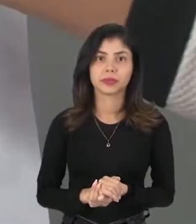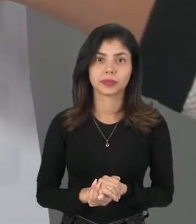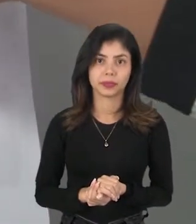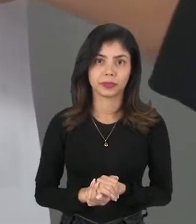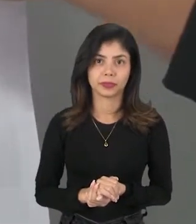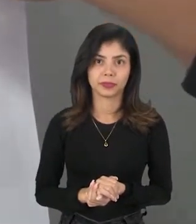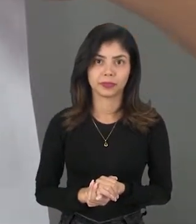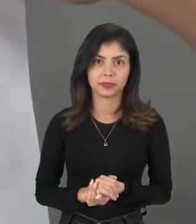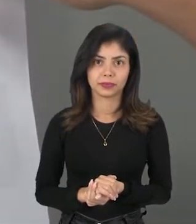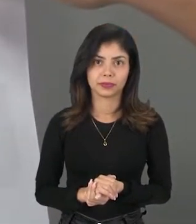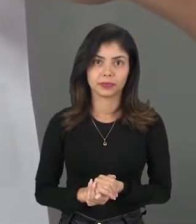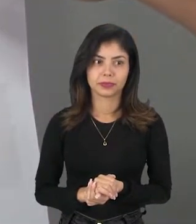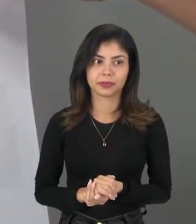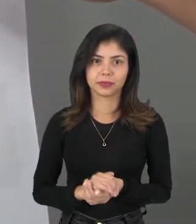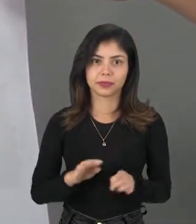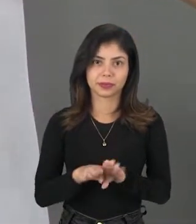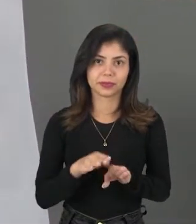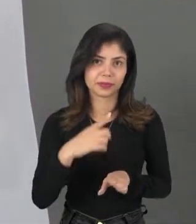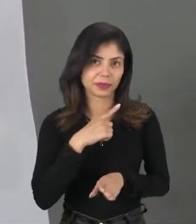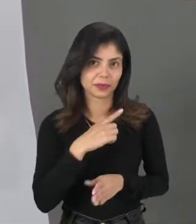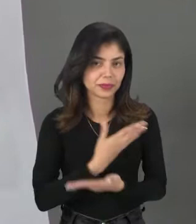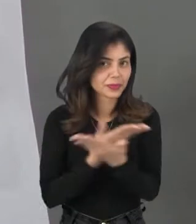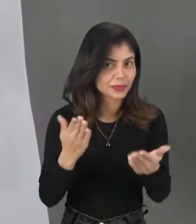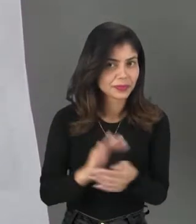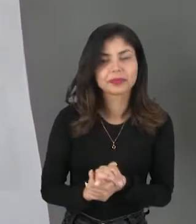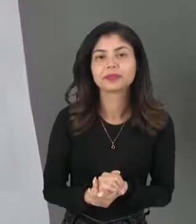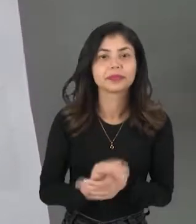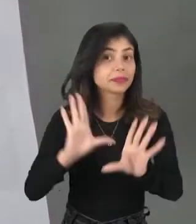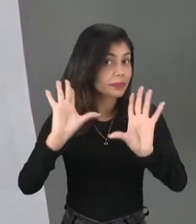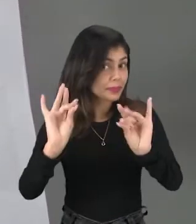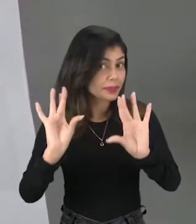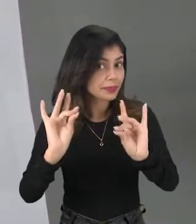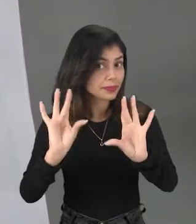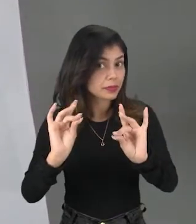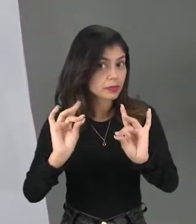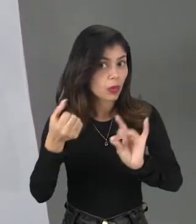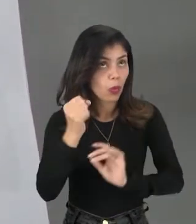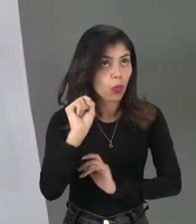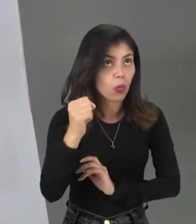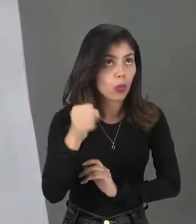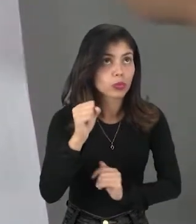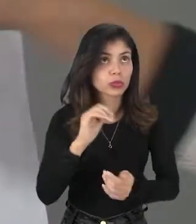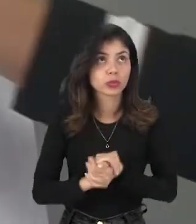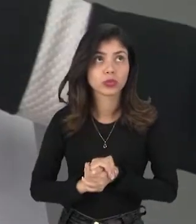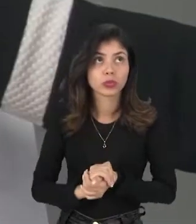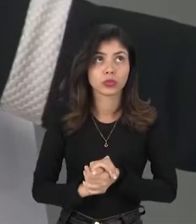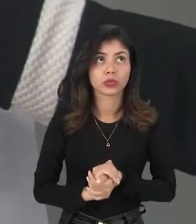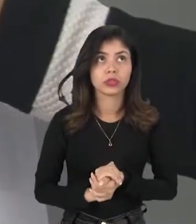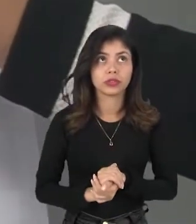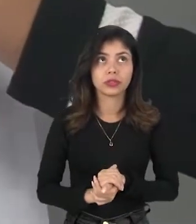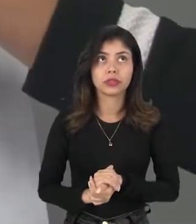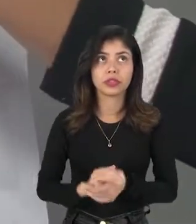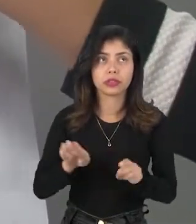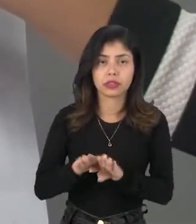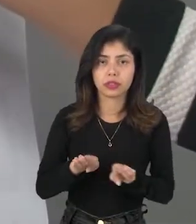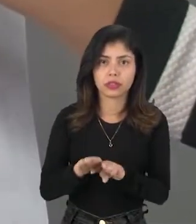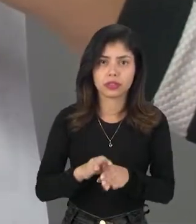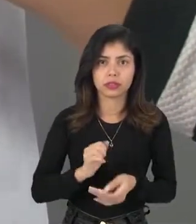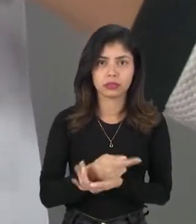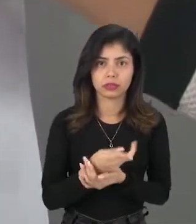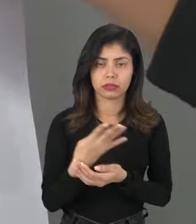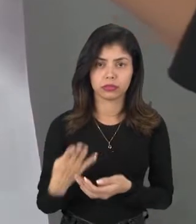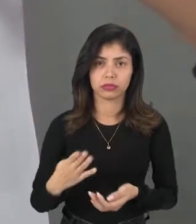no álbum de figurinhas Diana ela colou 8 figurinhas mas ainda